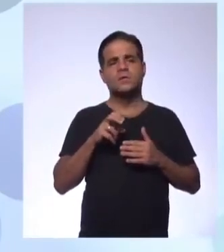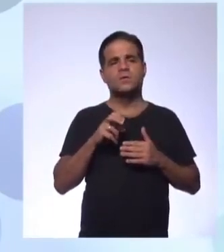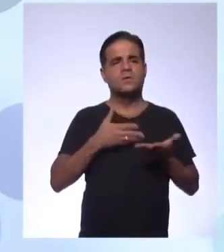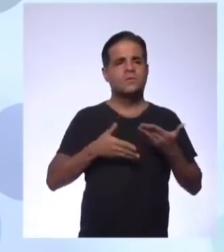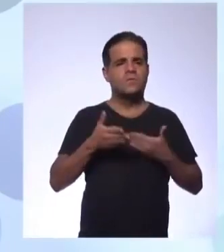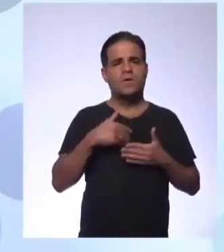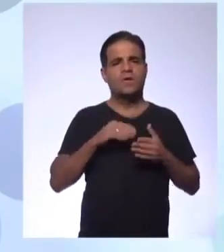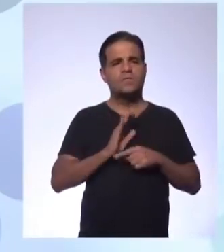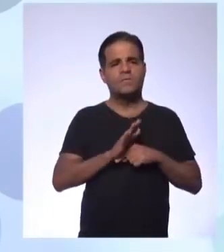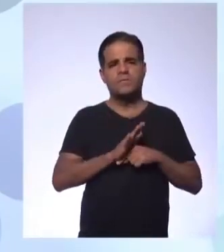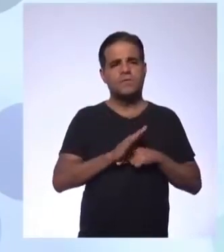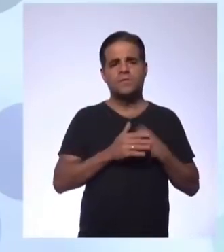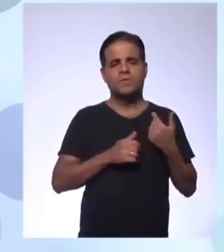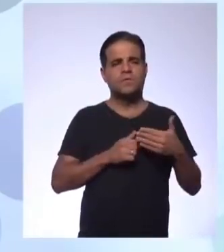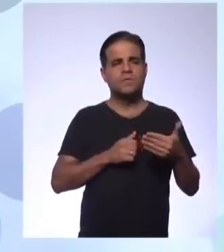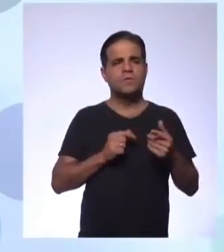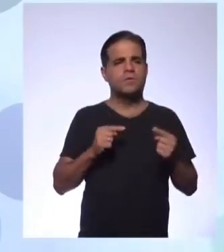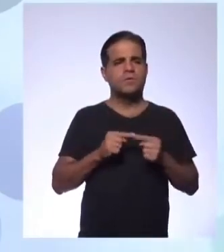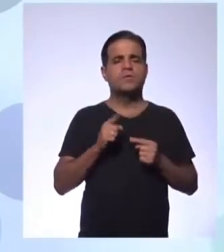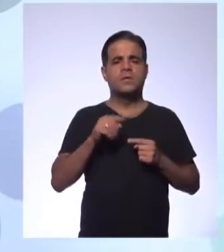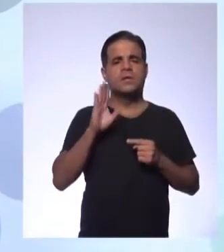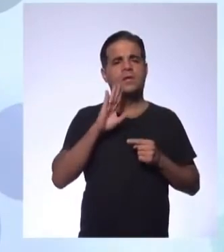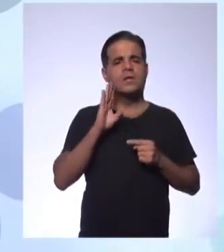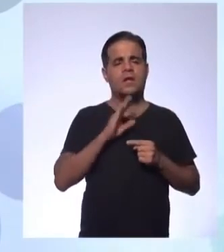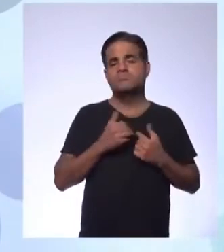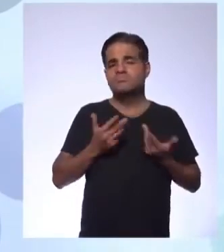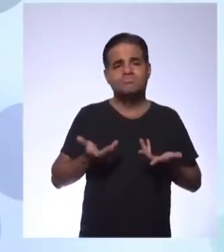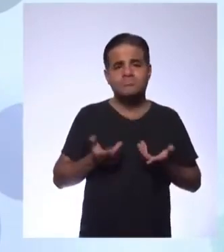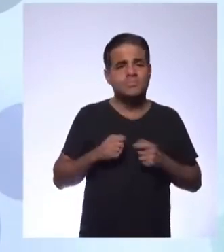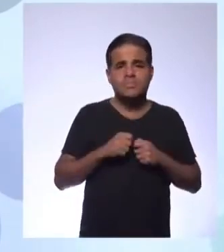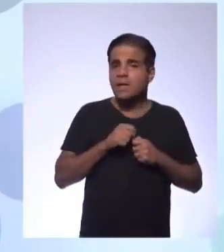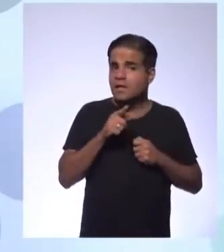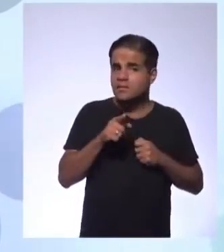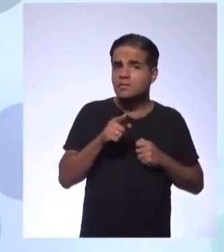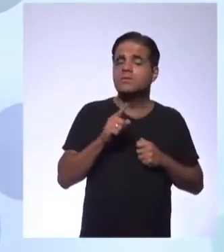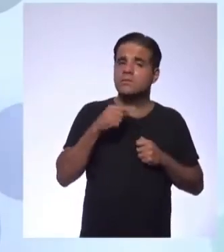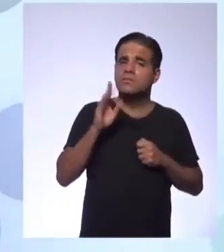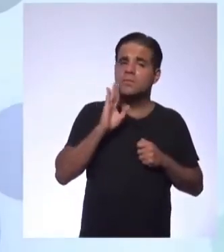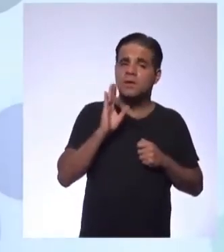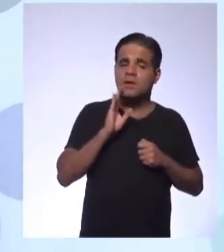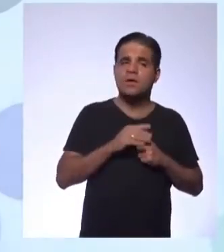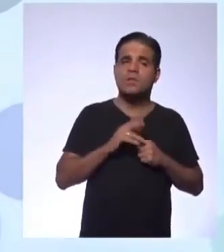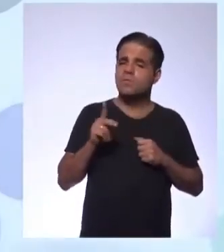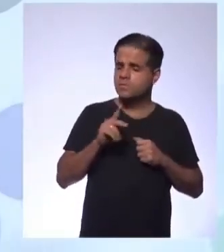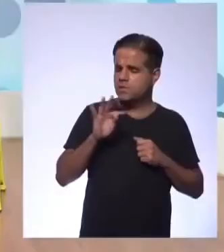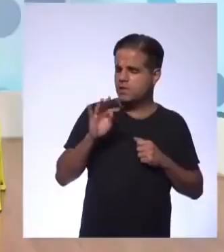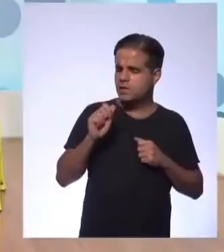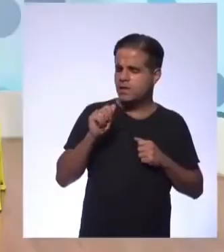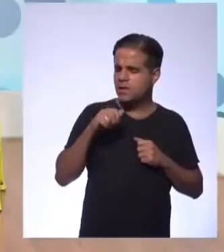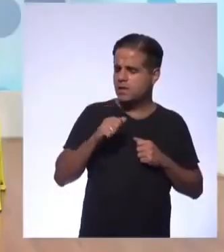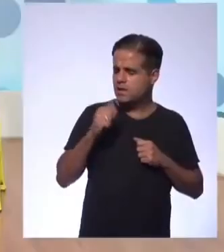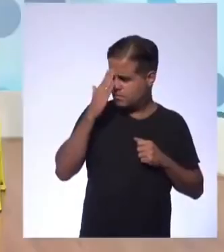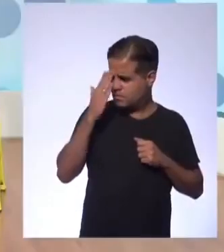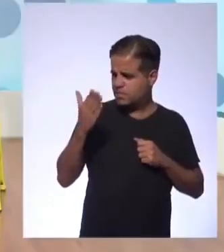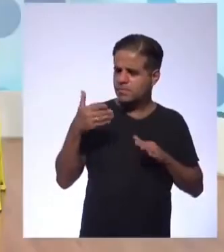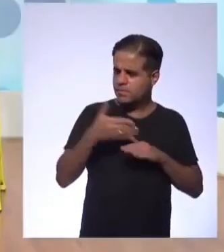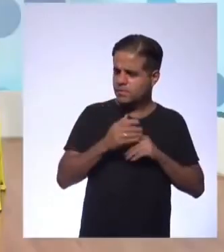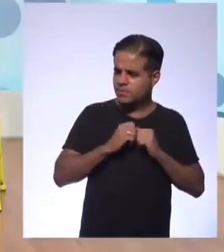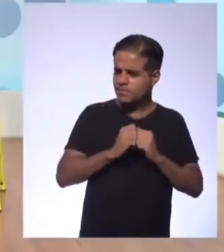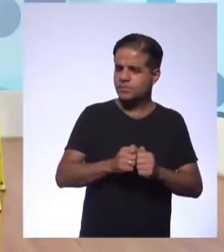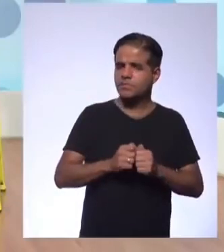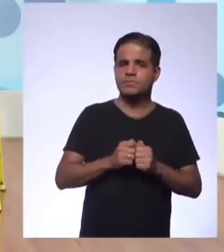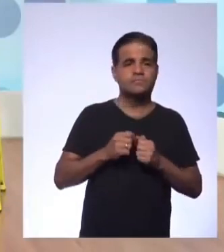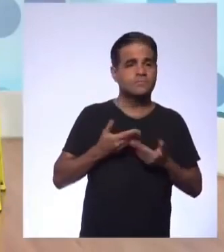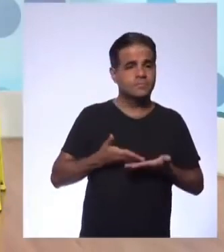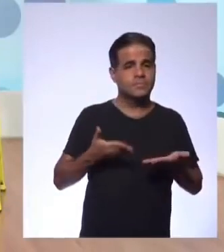envolvem filme, que são legais. Ou seja, faça isso, é bem legal. Professora Tayana, muito obrado por ter participado comigo desse